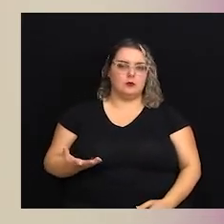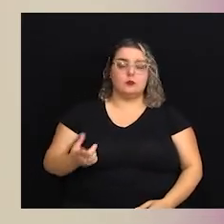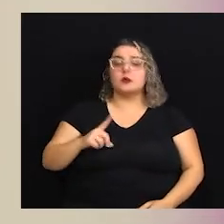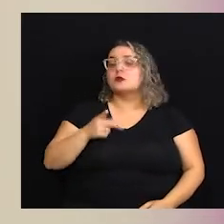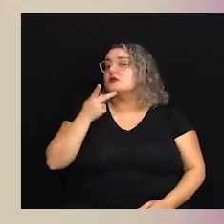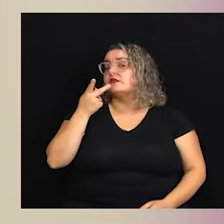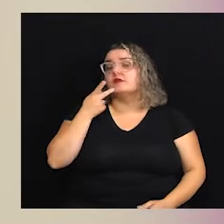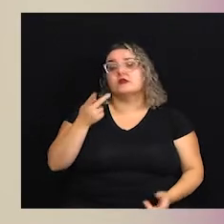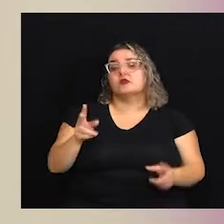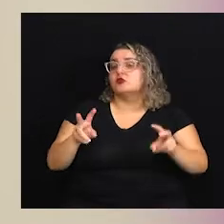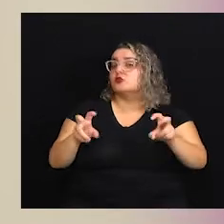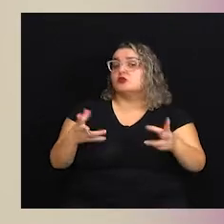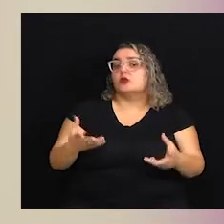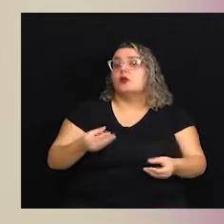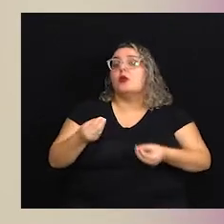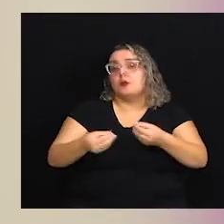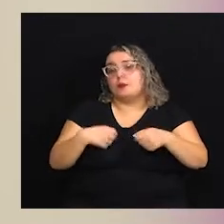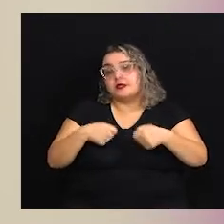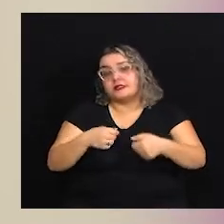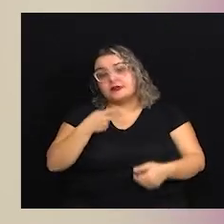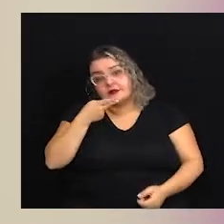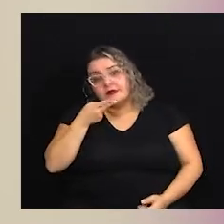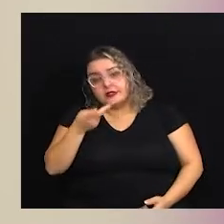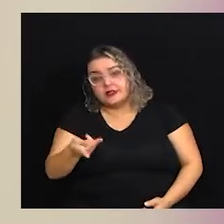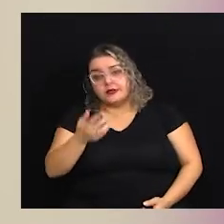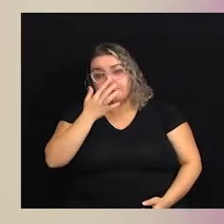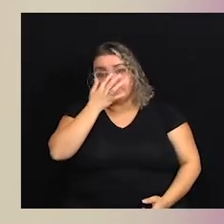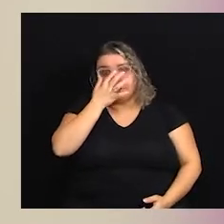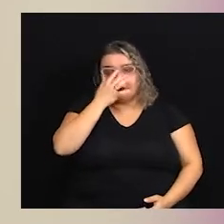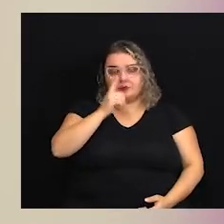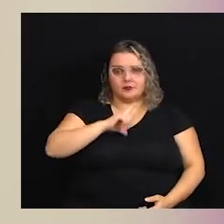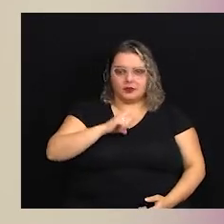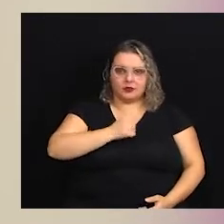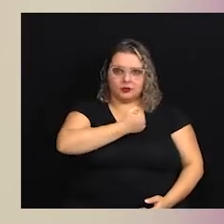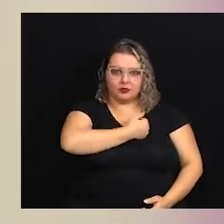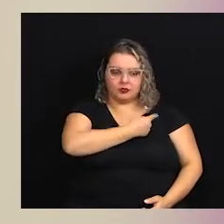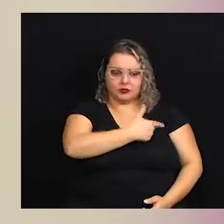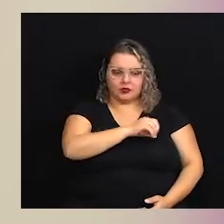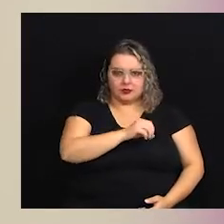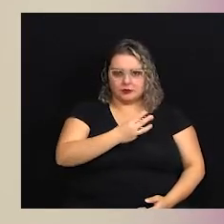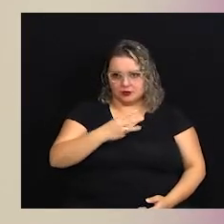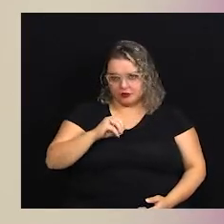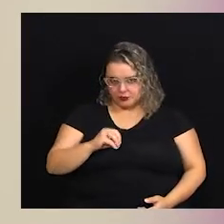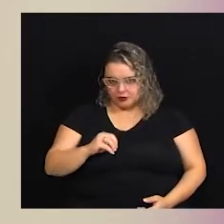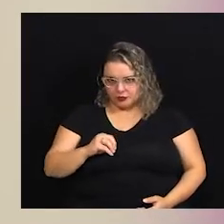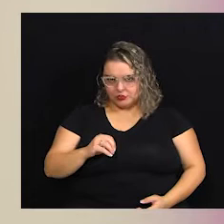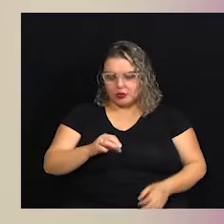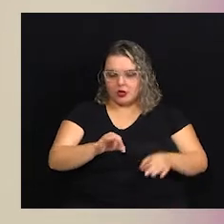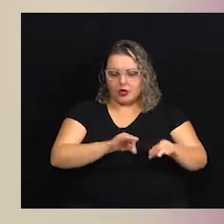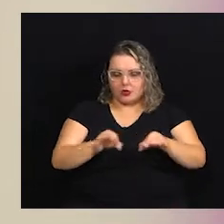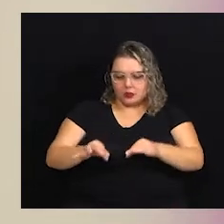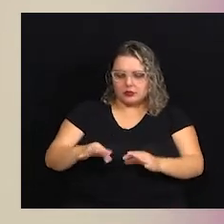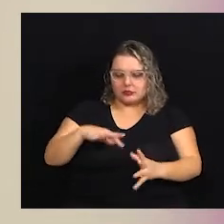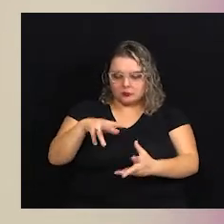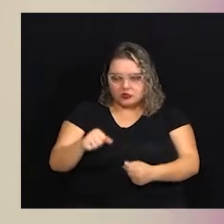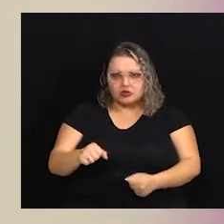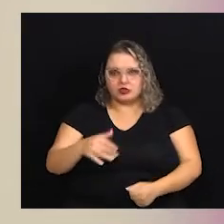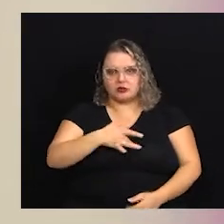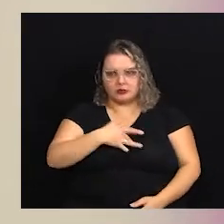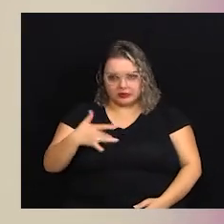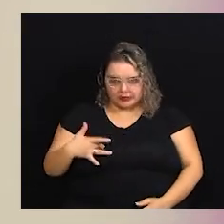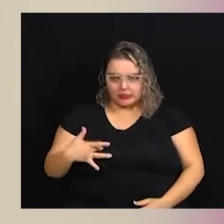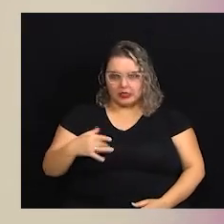sabe, não se fala tanto sobre o tema como deveria ser falado. Tem um número para 2030 da Organização Mundial da